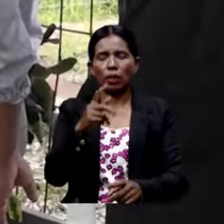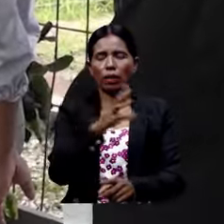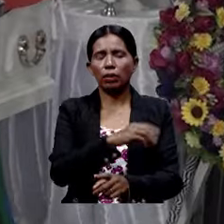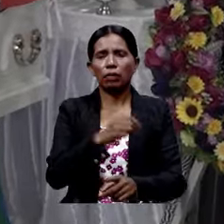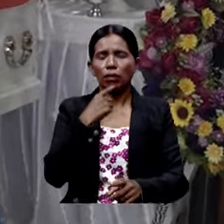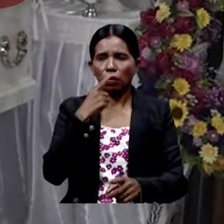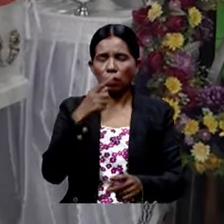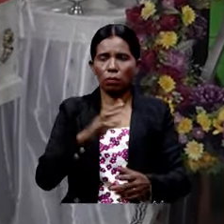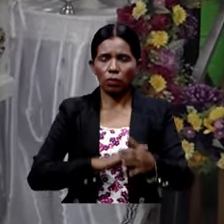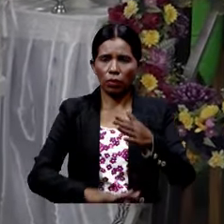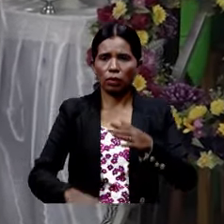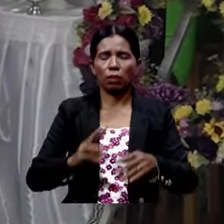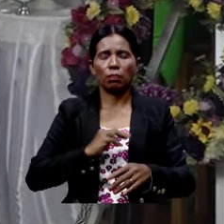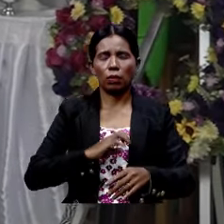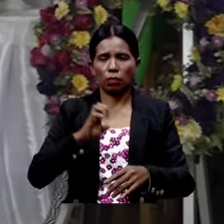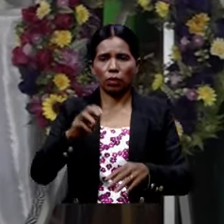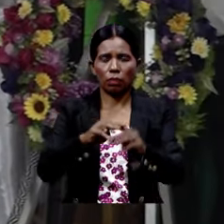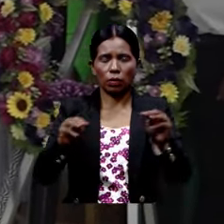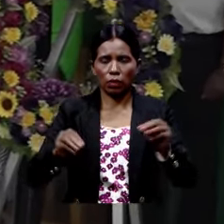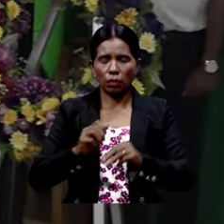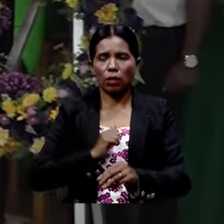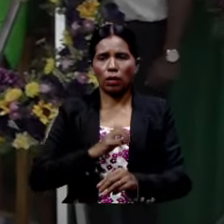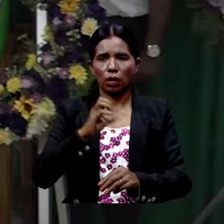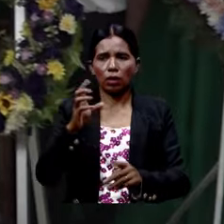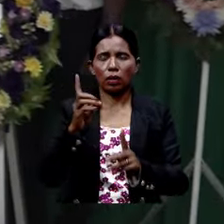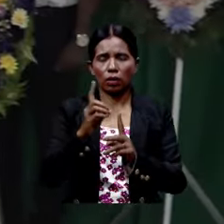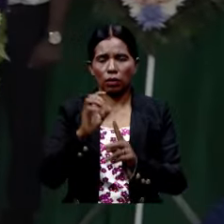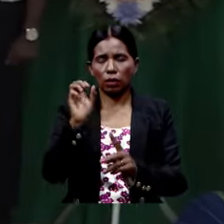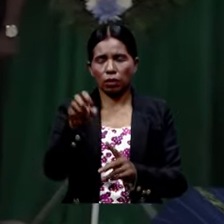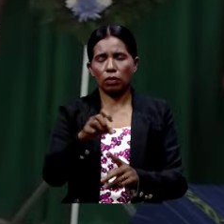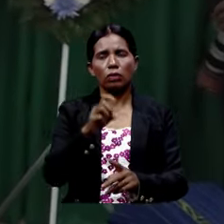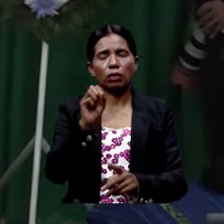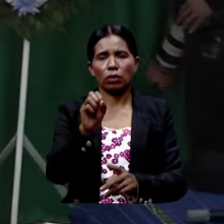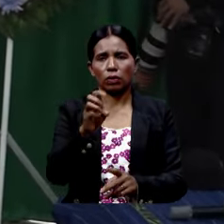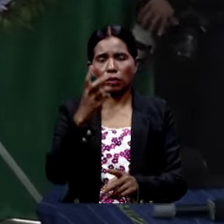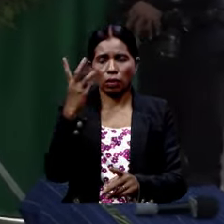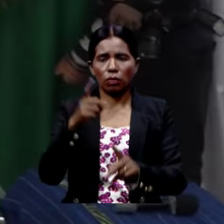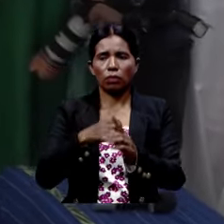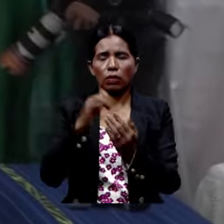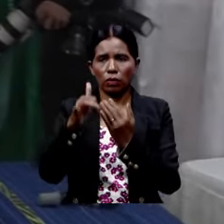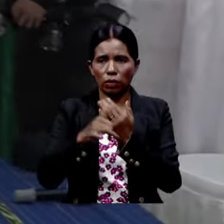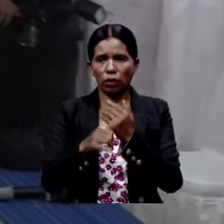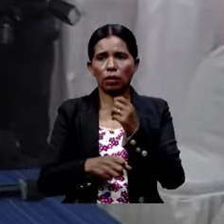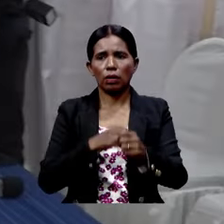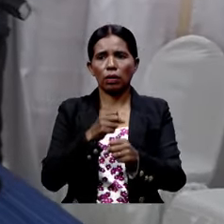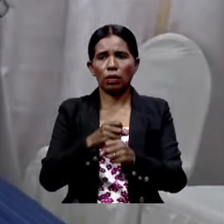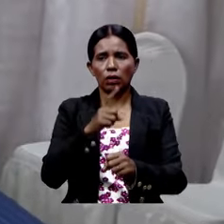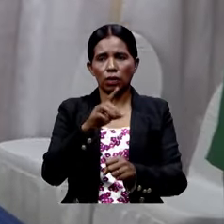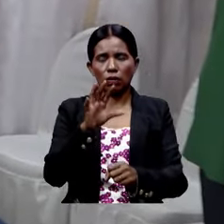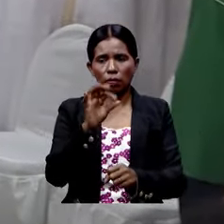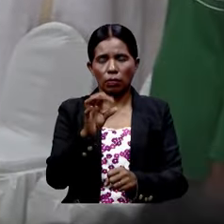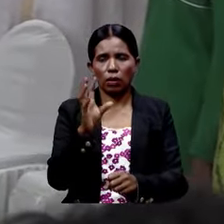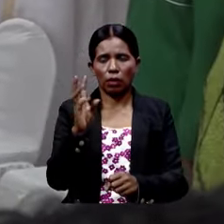Benevides morisia mobisi município Ainaru ia loron sanul resinen fulanzuilu tina rihunida atusia